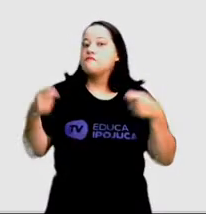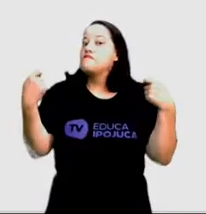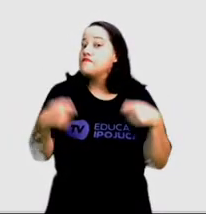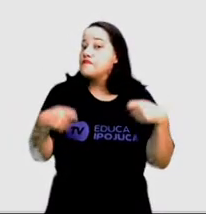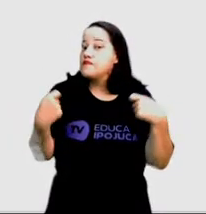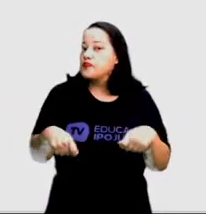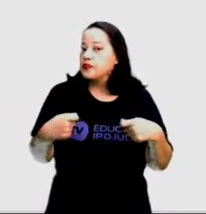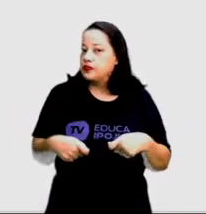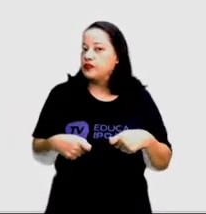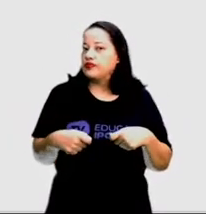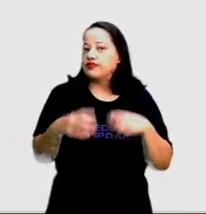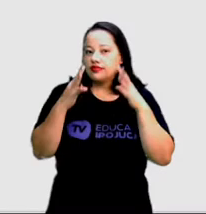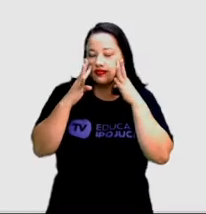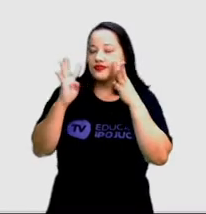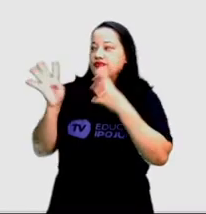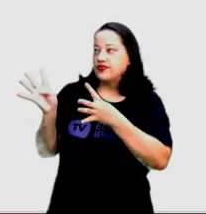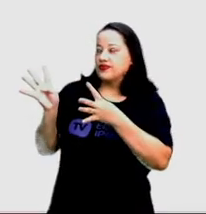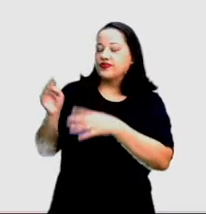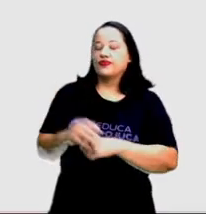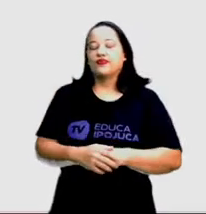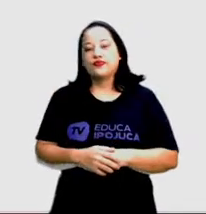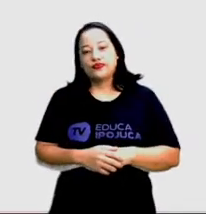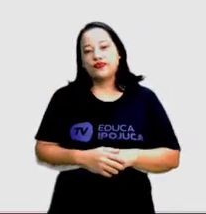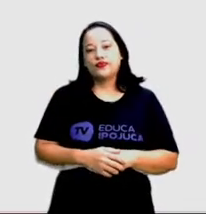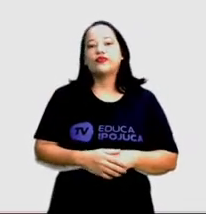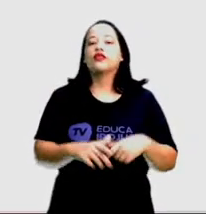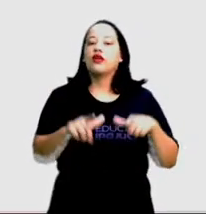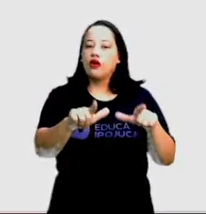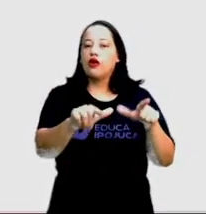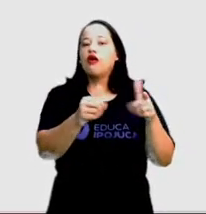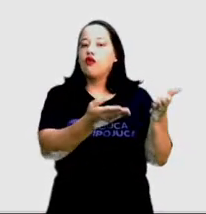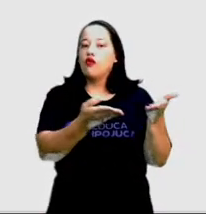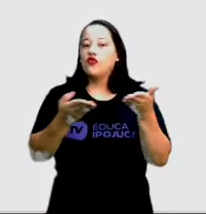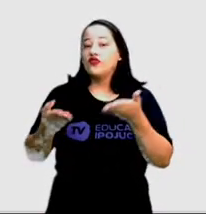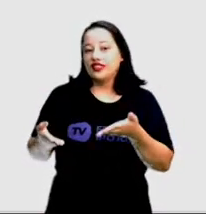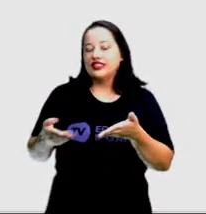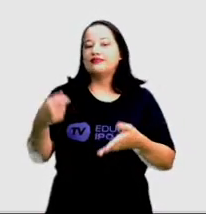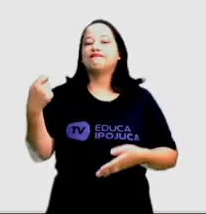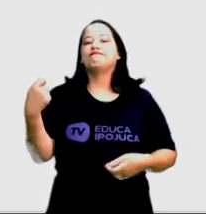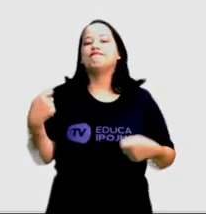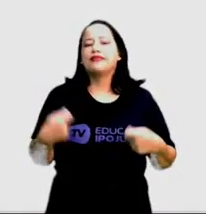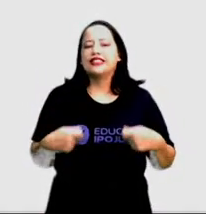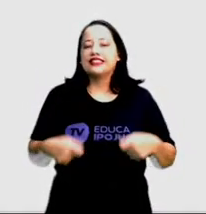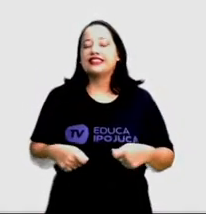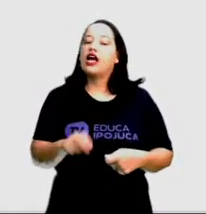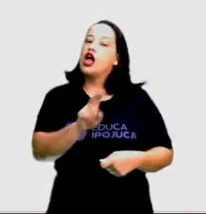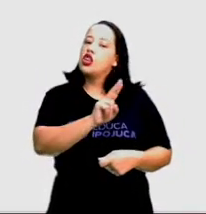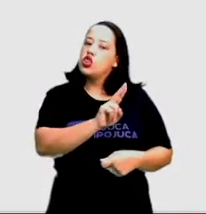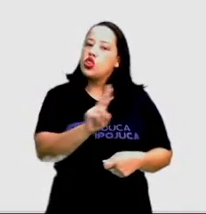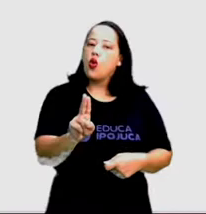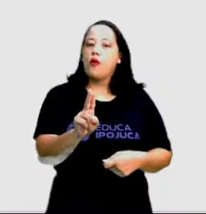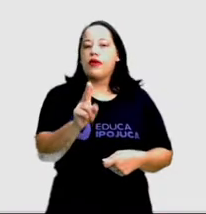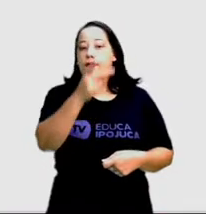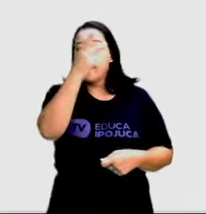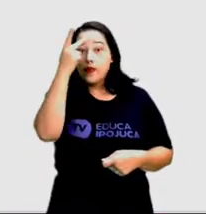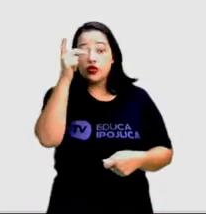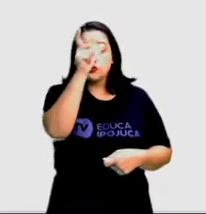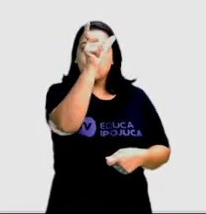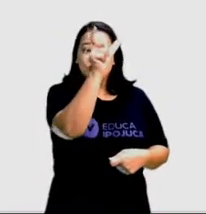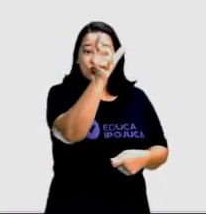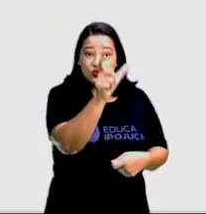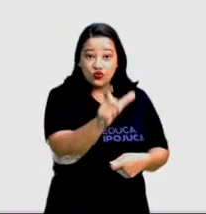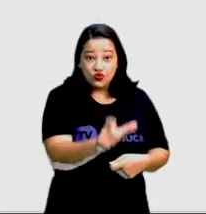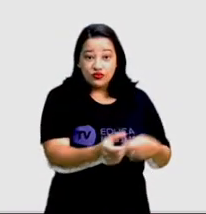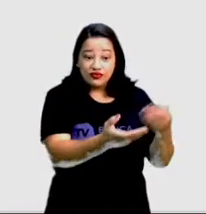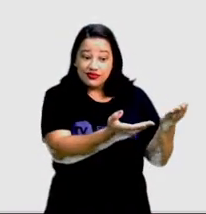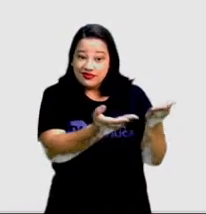atenção. Em um convite, não pode faltar o nome do convidado. No convite que a gente leu no início